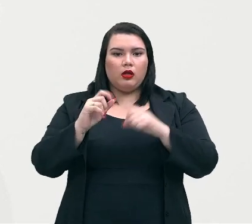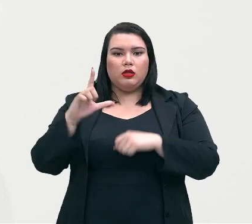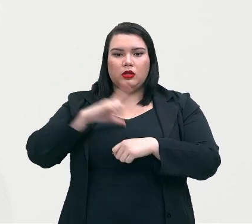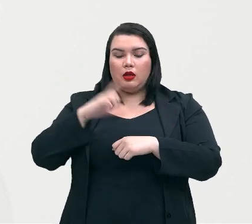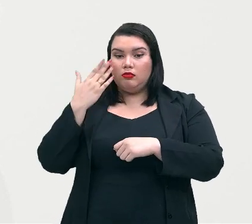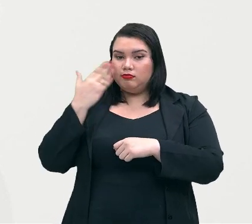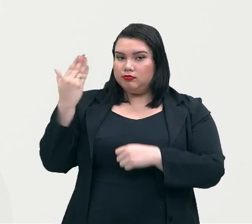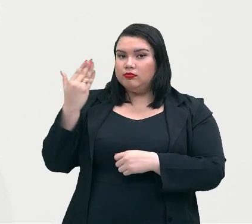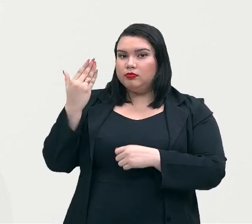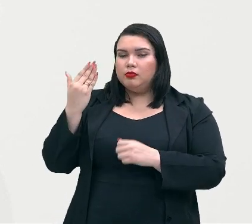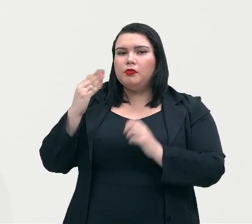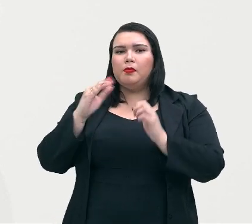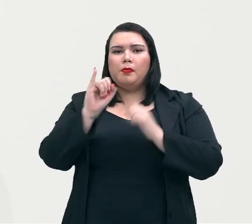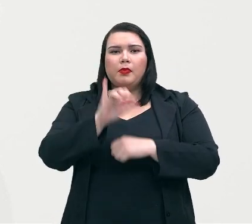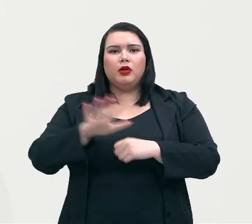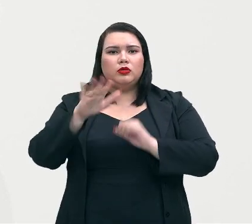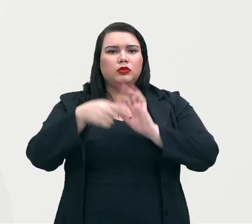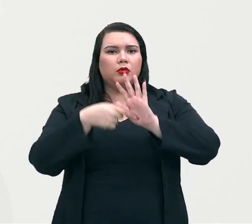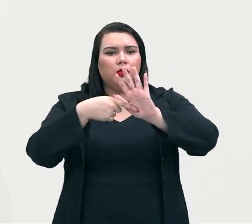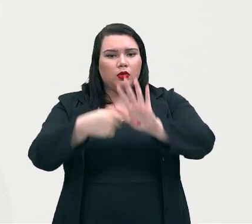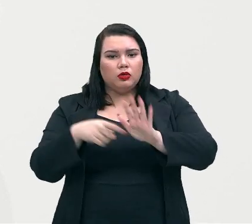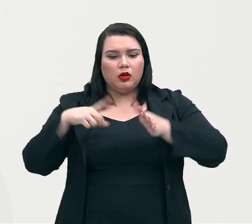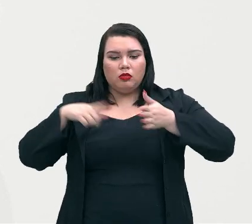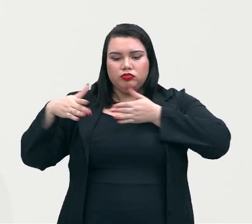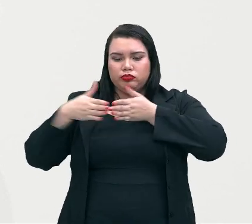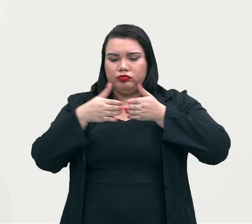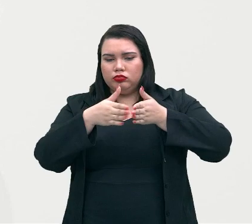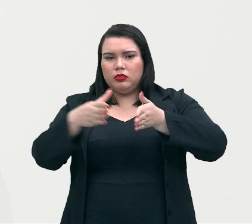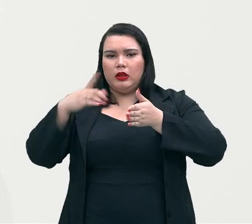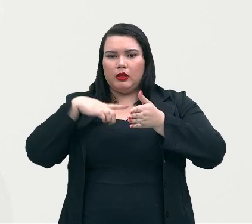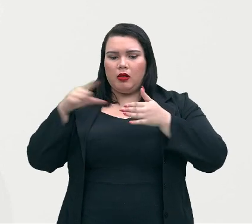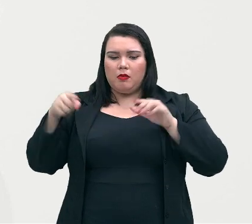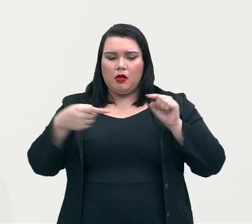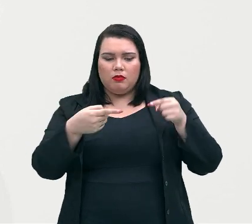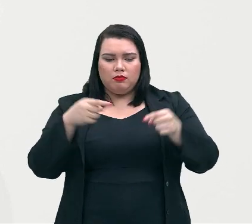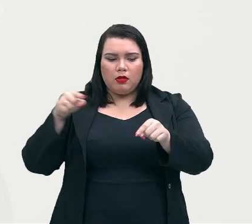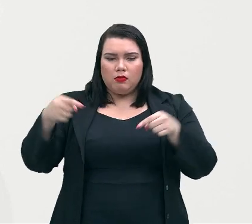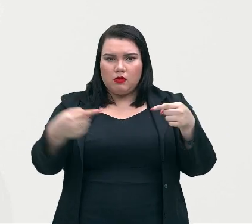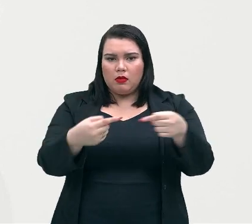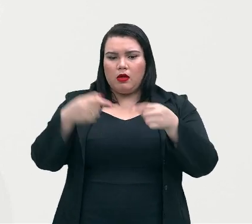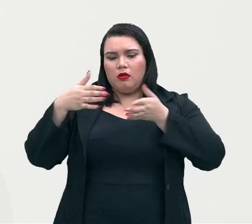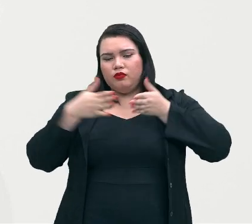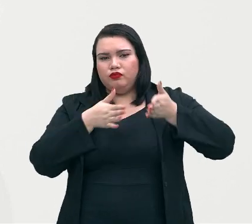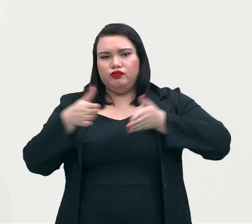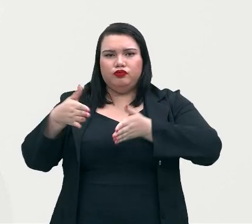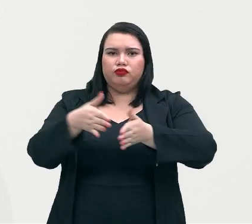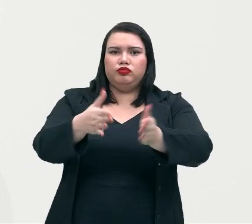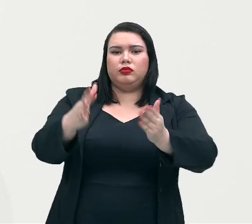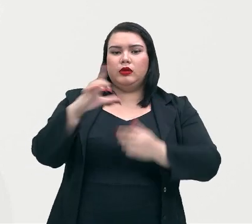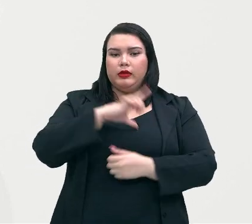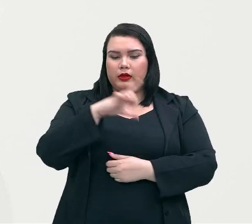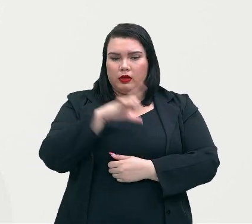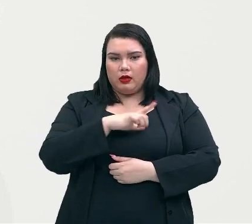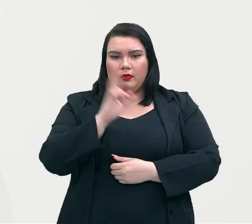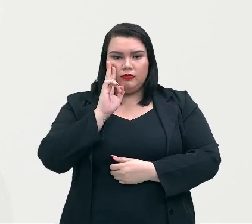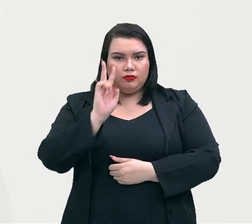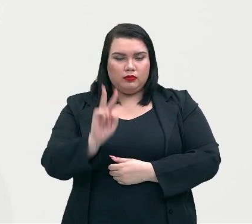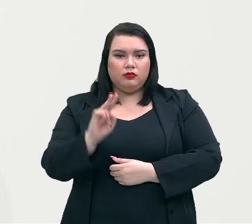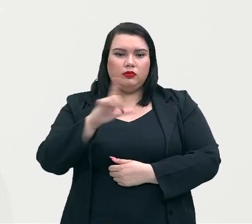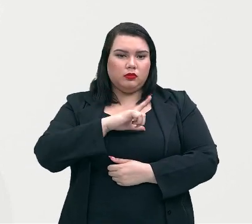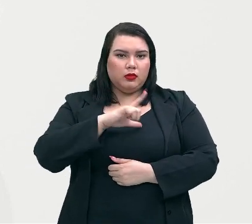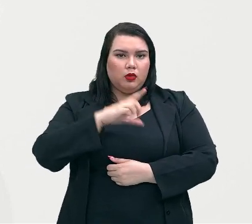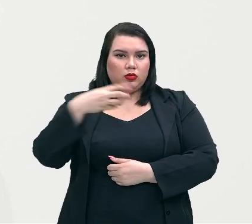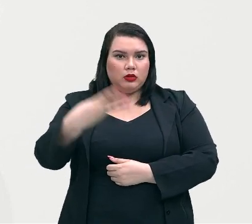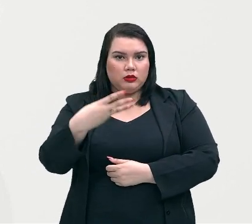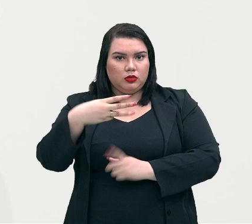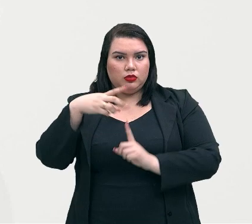a gente observa que, olha só, que vai existir várias uniões, né? Então, a gente acaba observando aqui um rio com uma